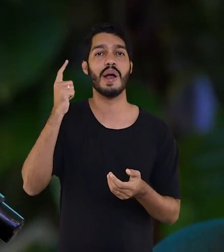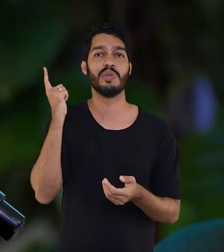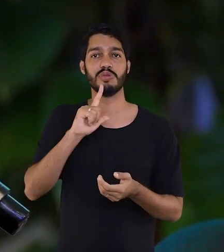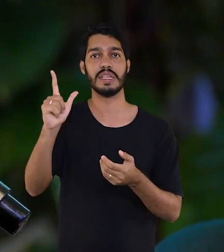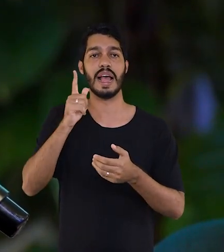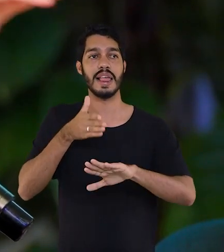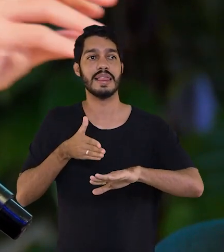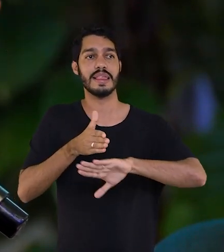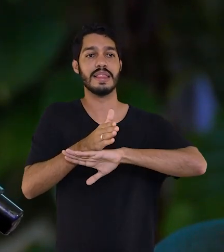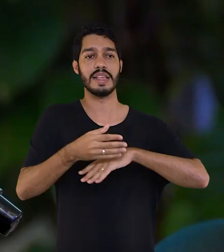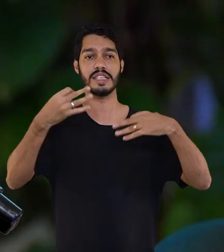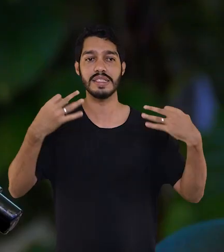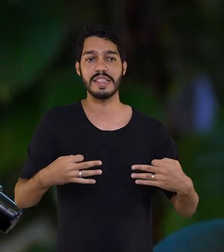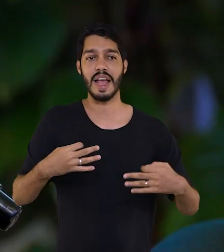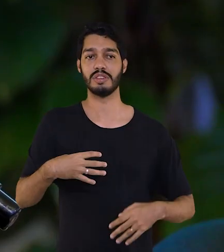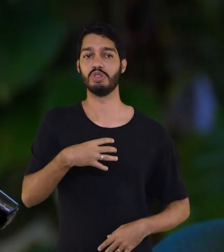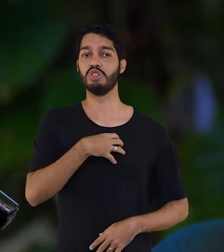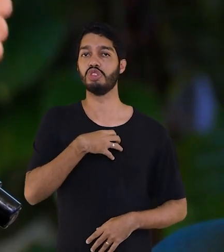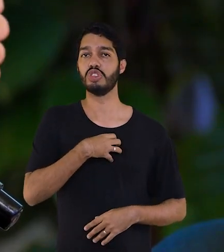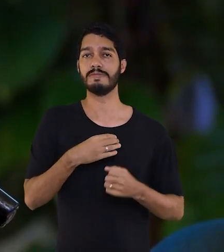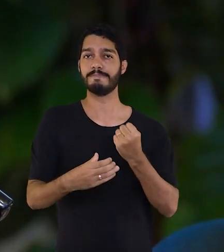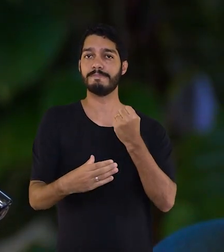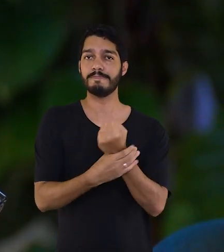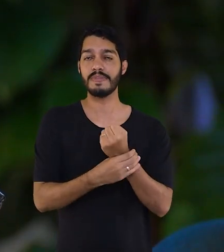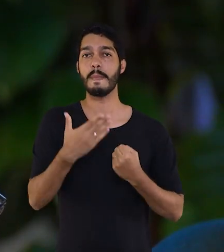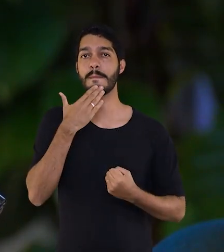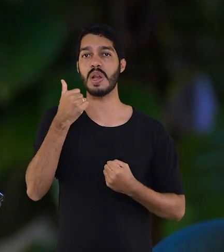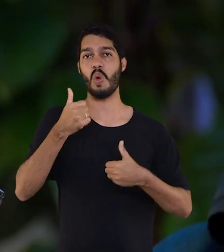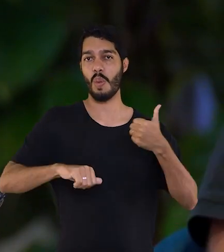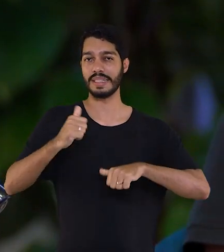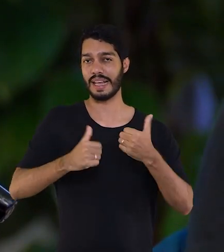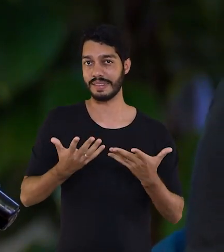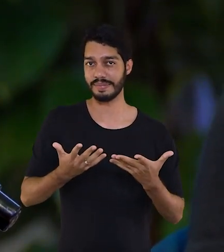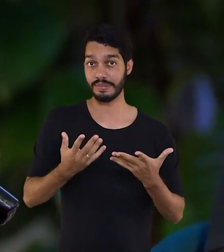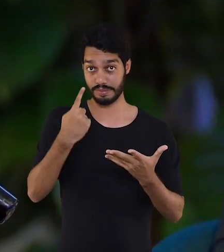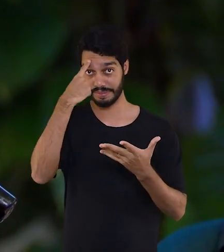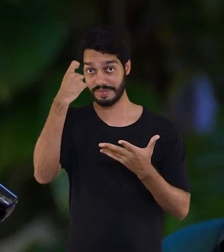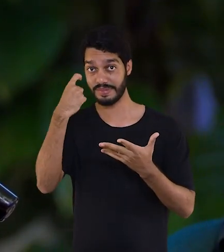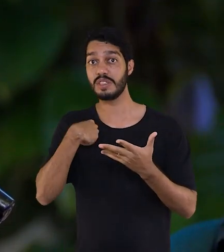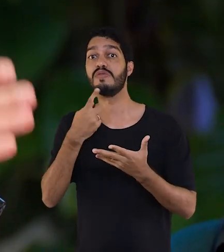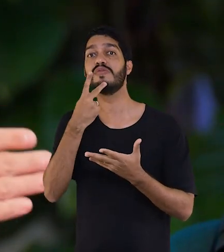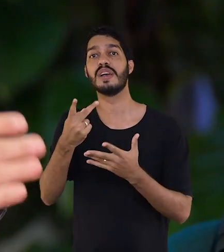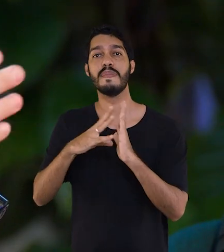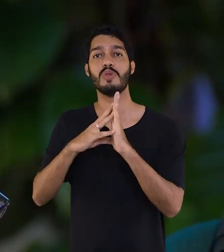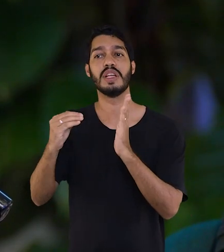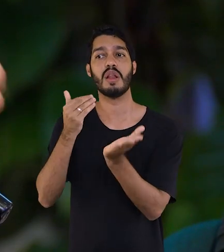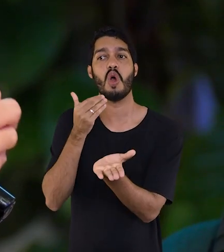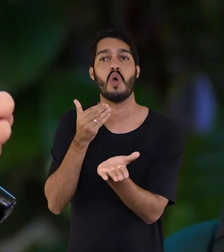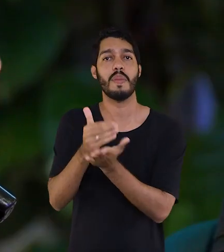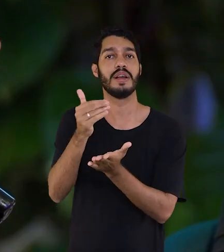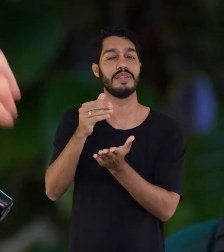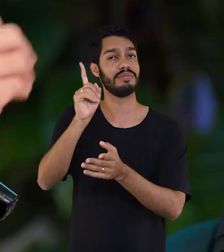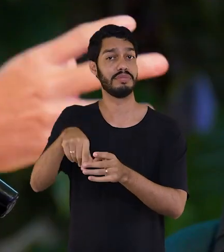IA consegue adentrar da melhor forma, da forma mais segura e com a melhor qualidade. Porque, como eu falei, quem criou